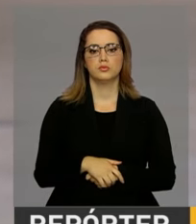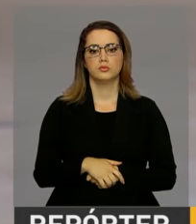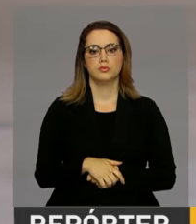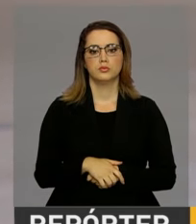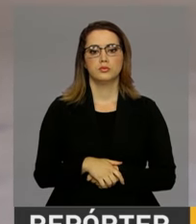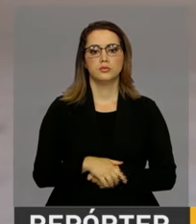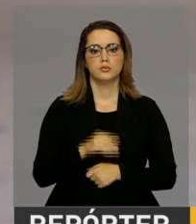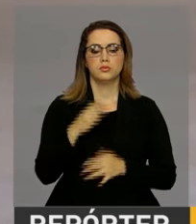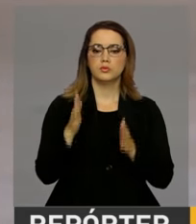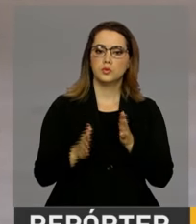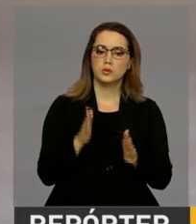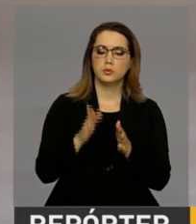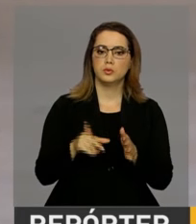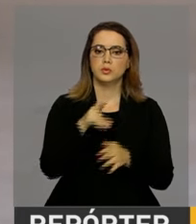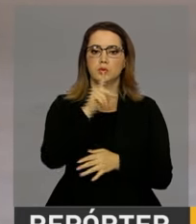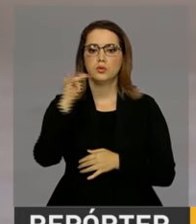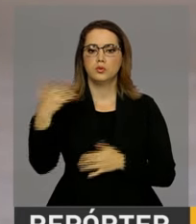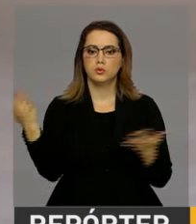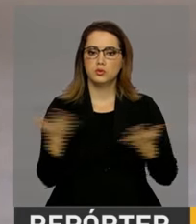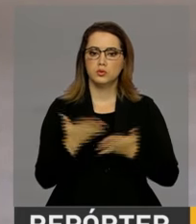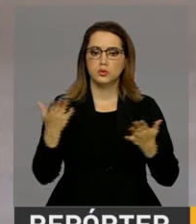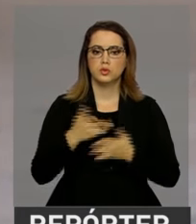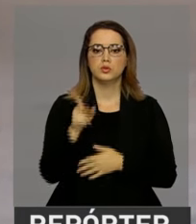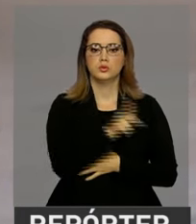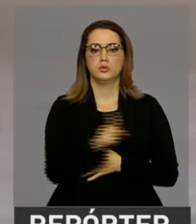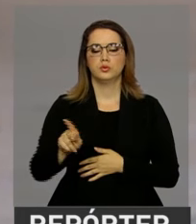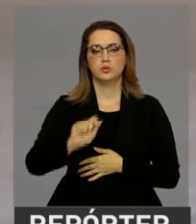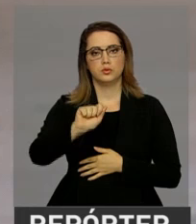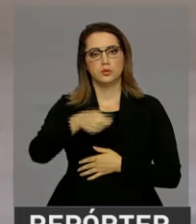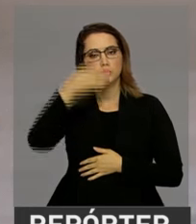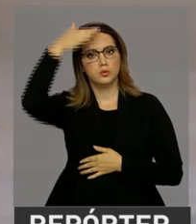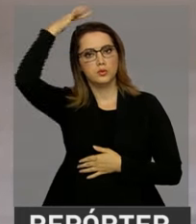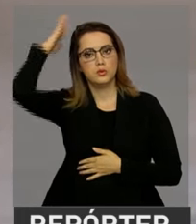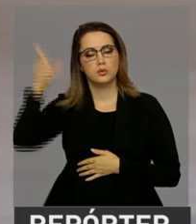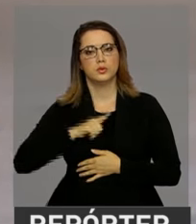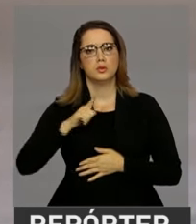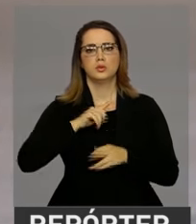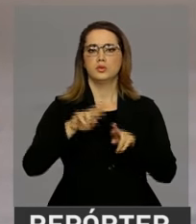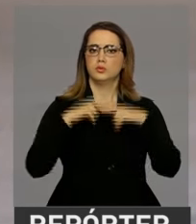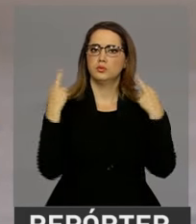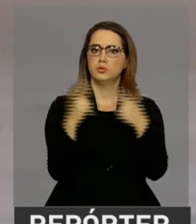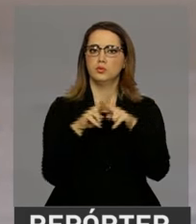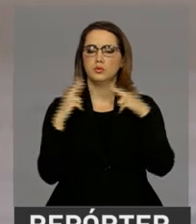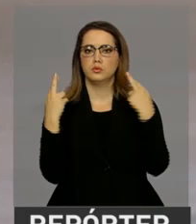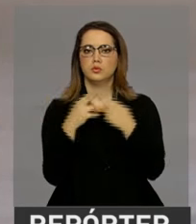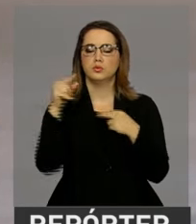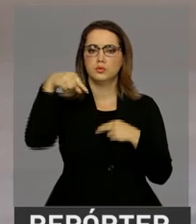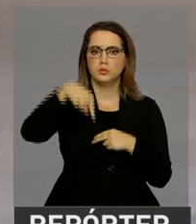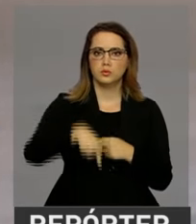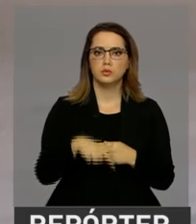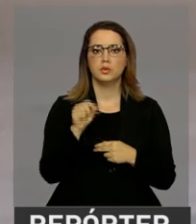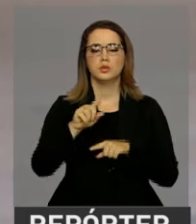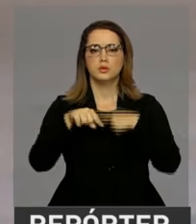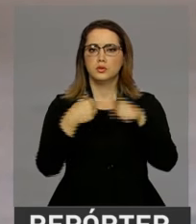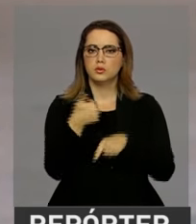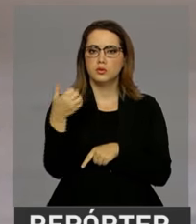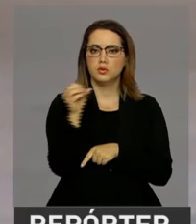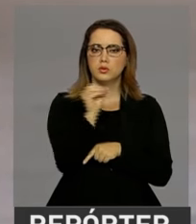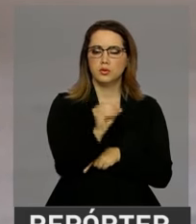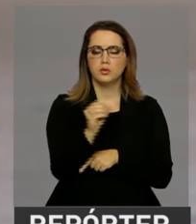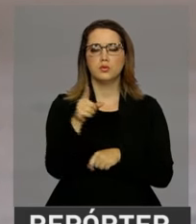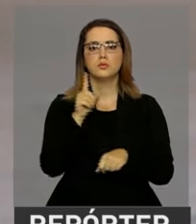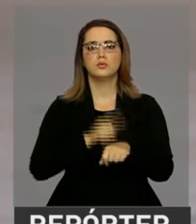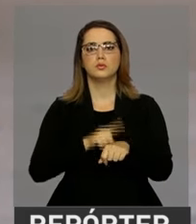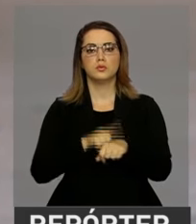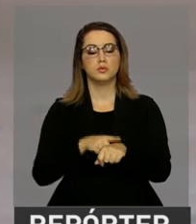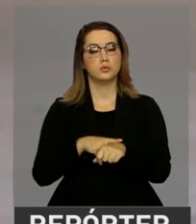0800-618080. E durante o dia de hoje, o presidente em exercício, Michel Temer, tem uma série de reuniões aqui no Palácio do Planalto. Daqui a pouco, às 10 horas, ele recebe